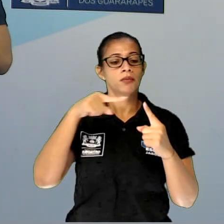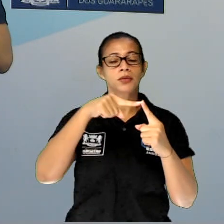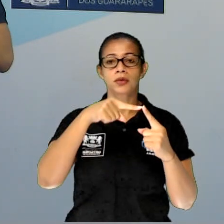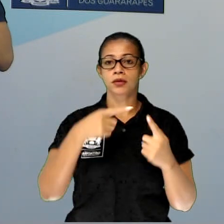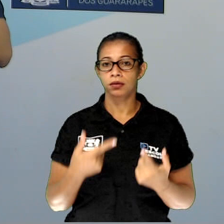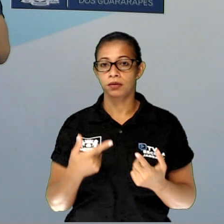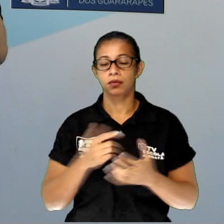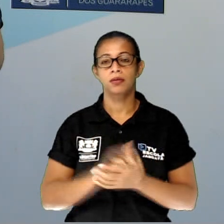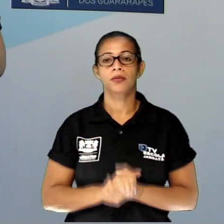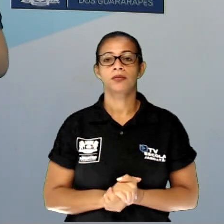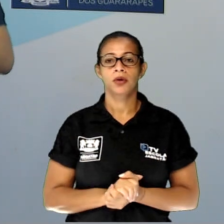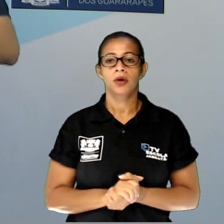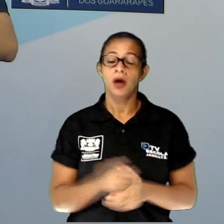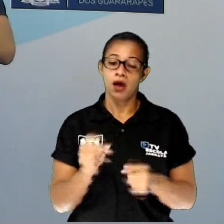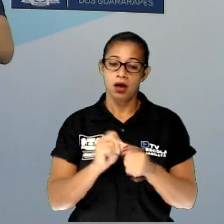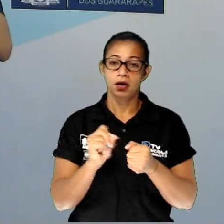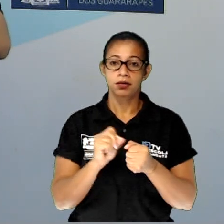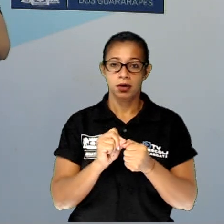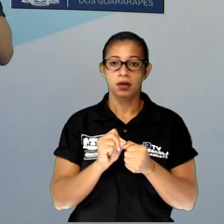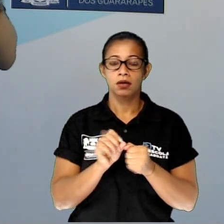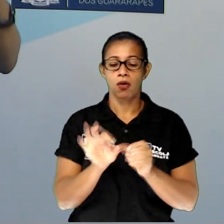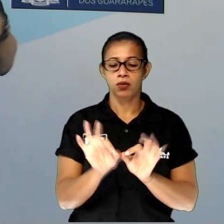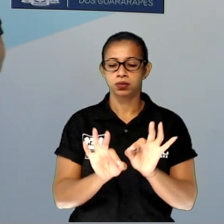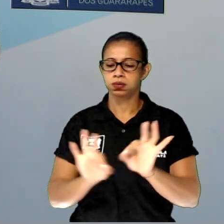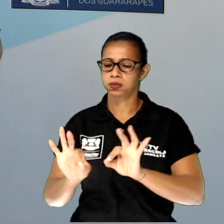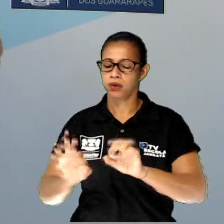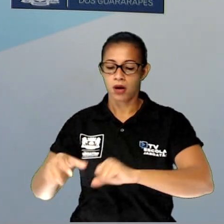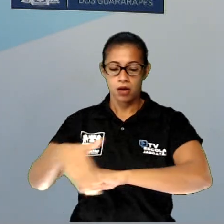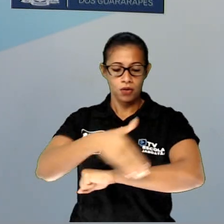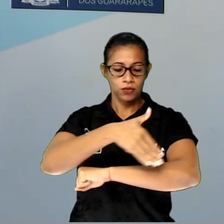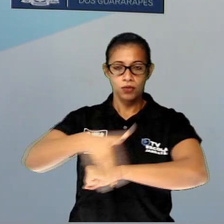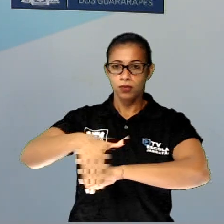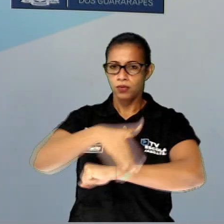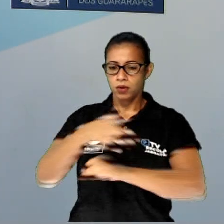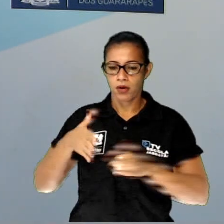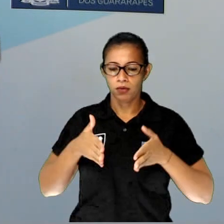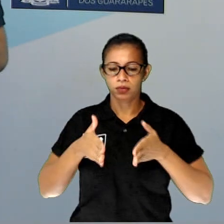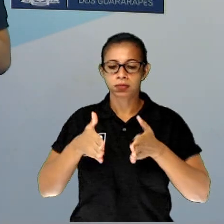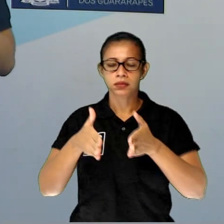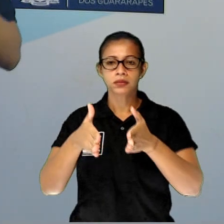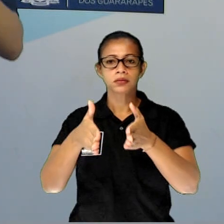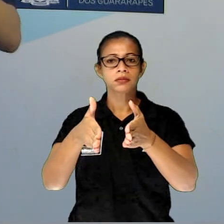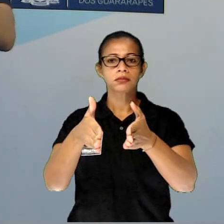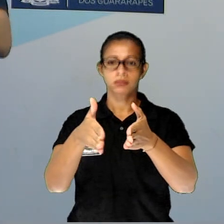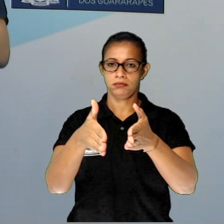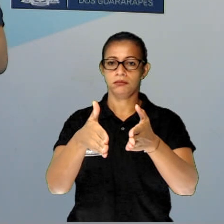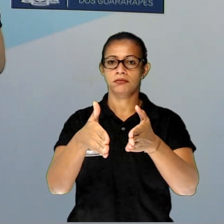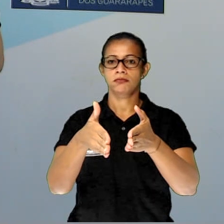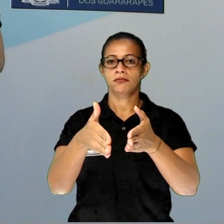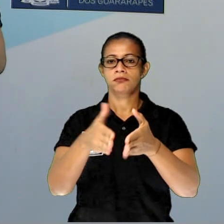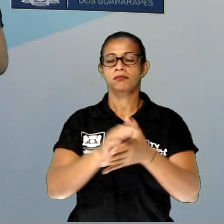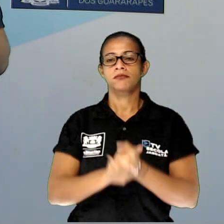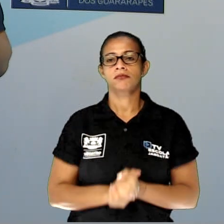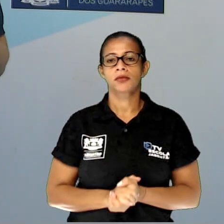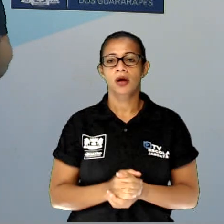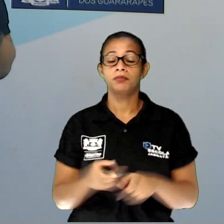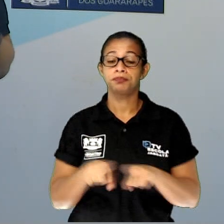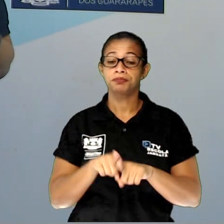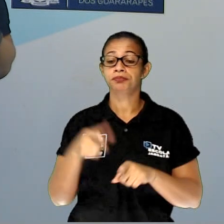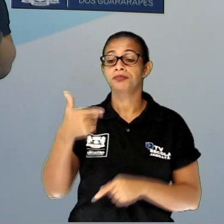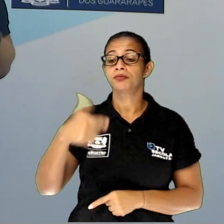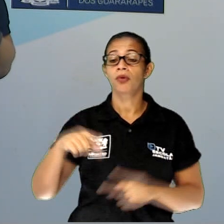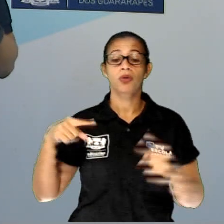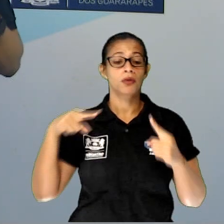modernizada, planejada, de ruas retas, tá? E um outro objetivo era